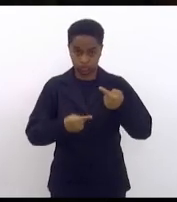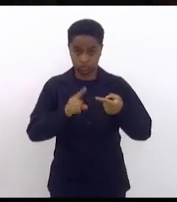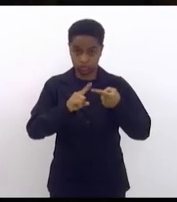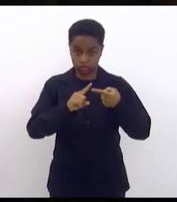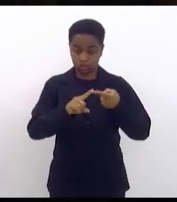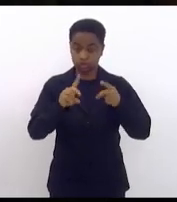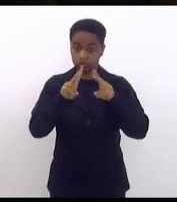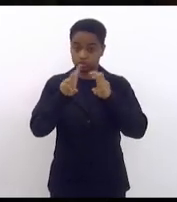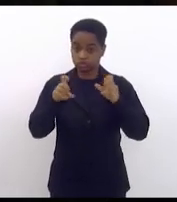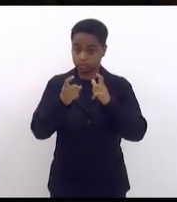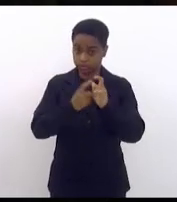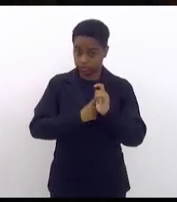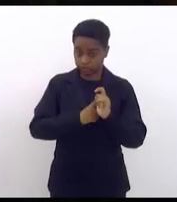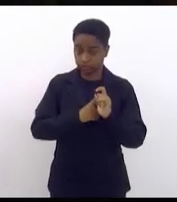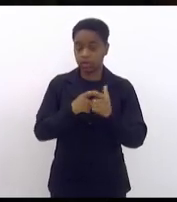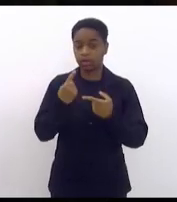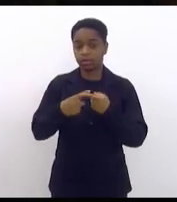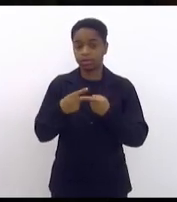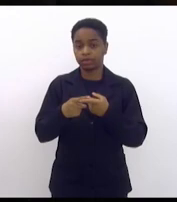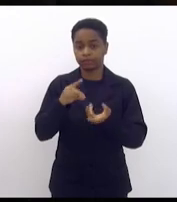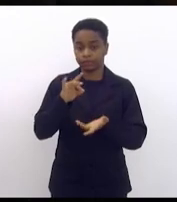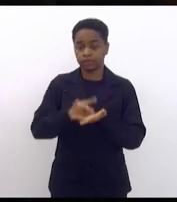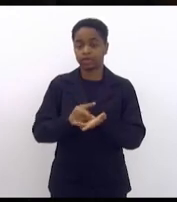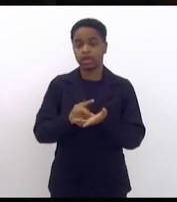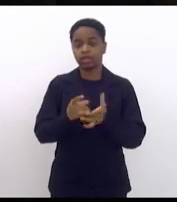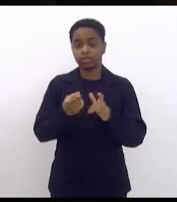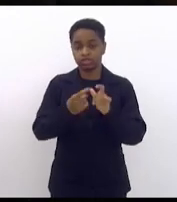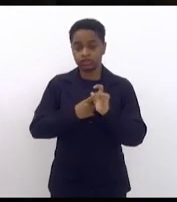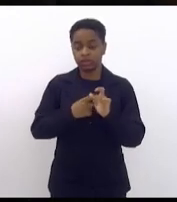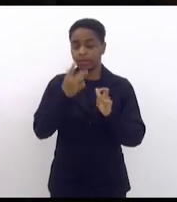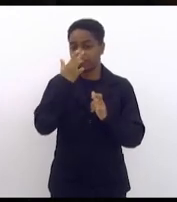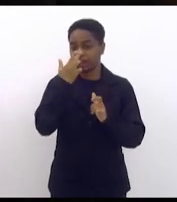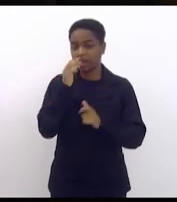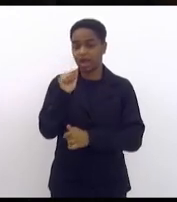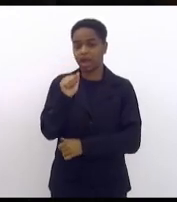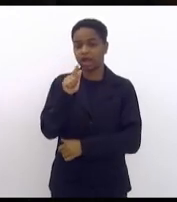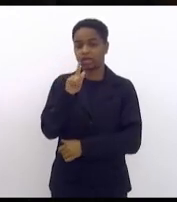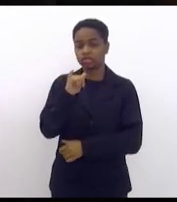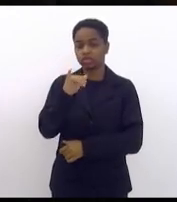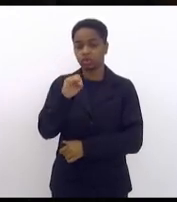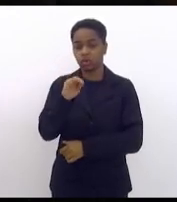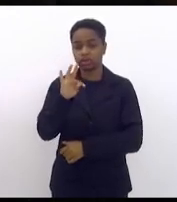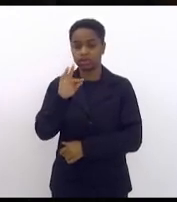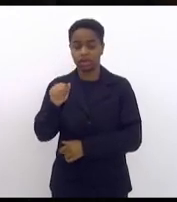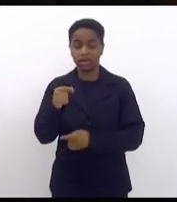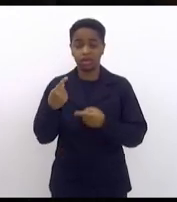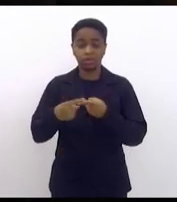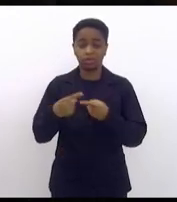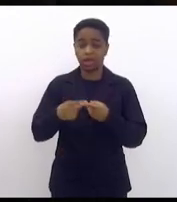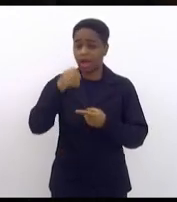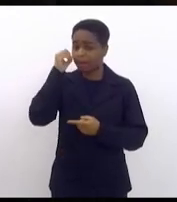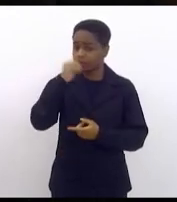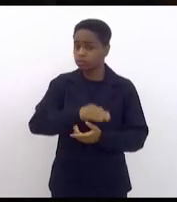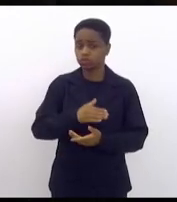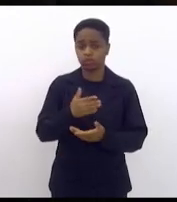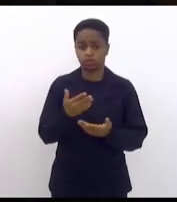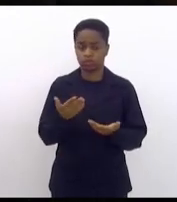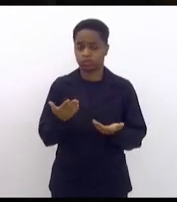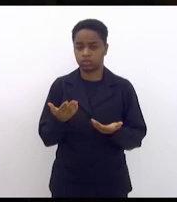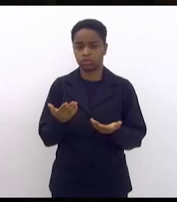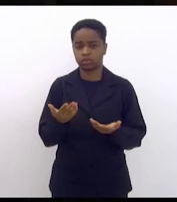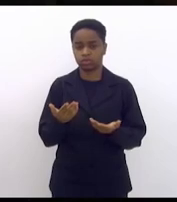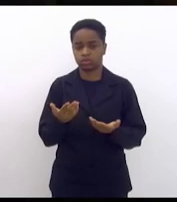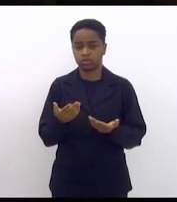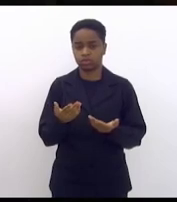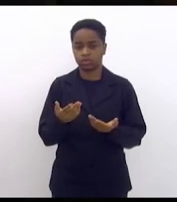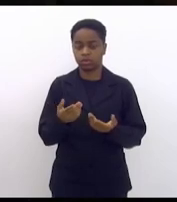dívida. Ela é uma dívida de agiotagem, ilegítima, absurda,